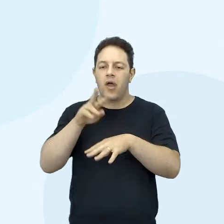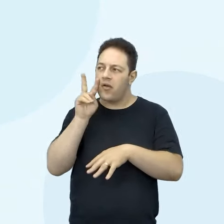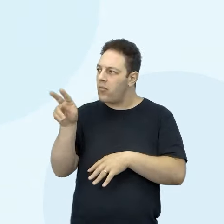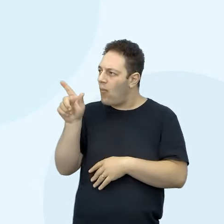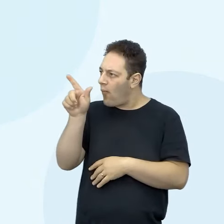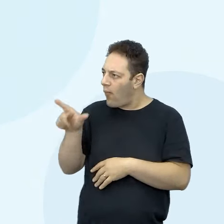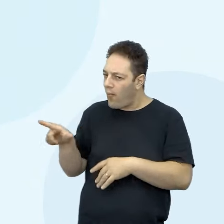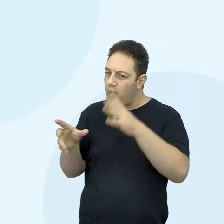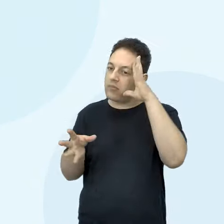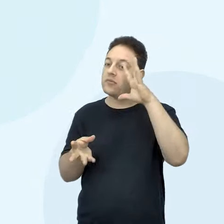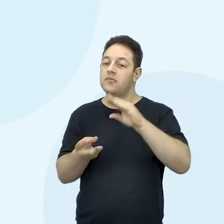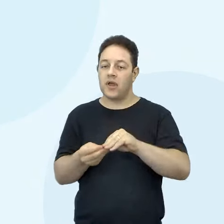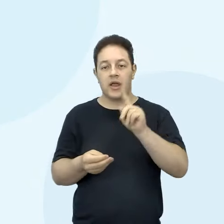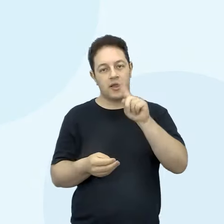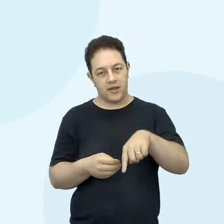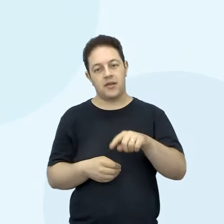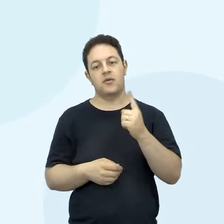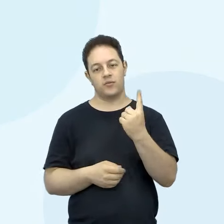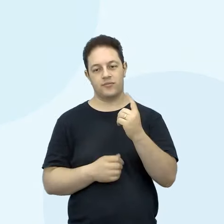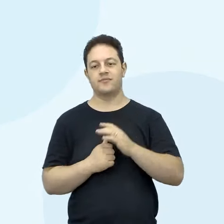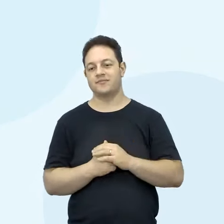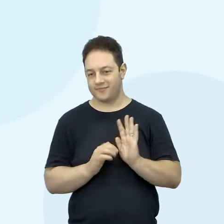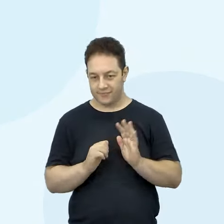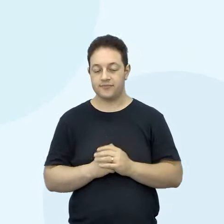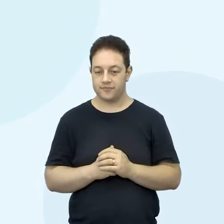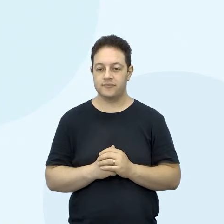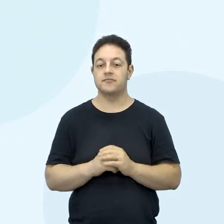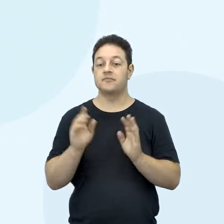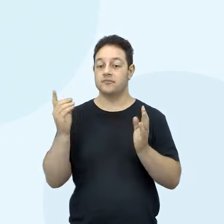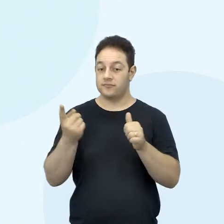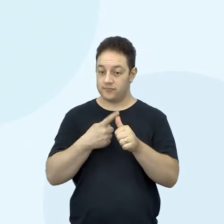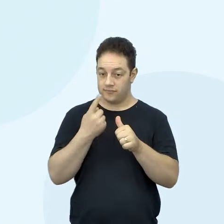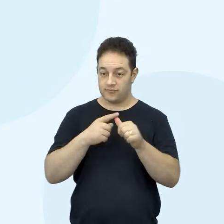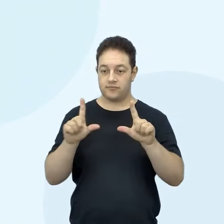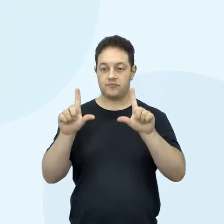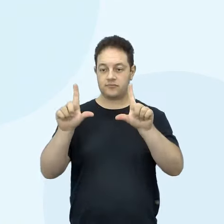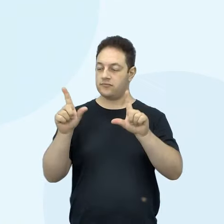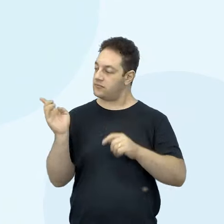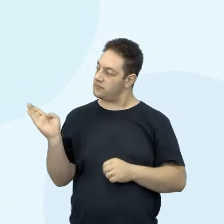caprichadinho ΔT. Pronto, tem a primeira expressão aí,